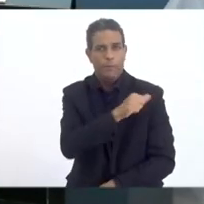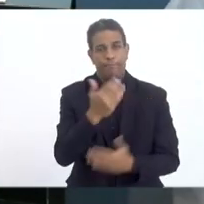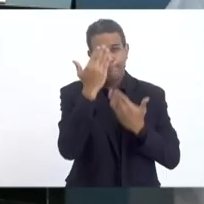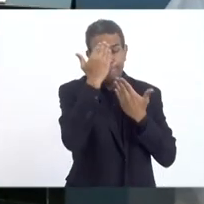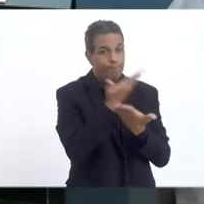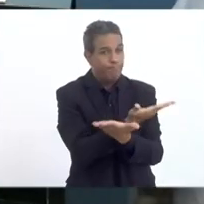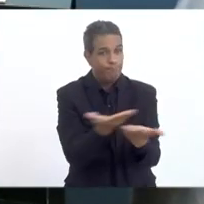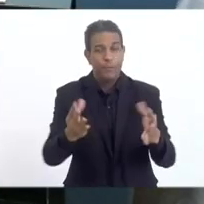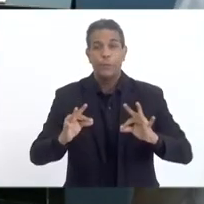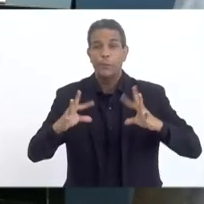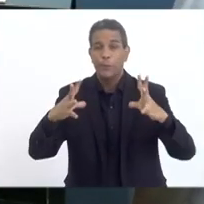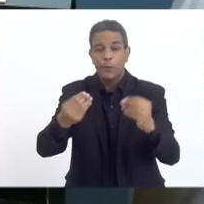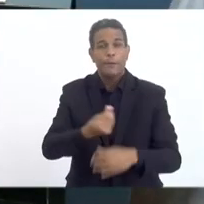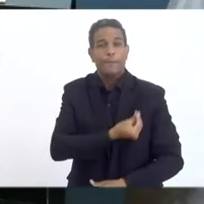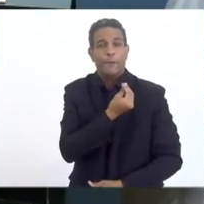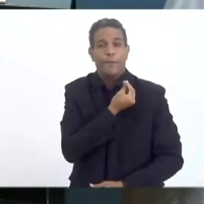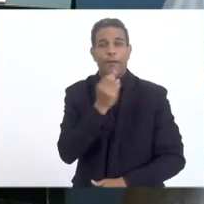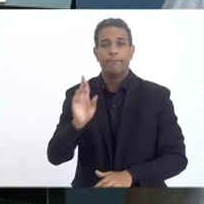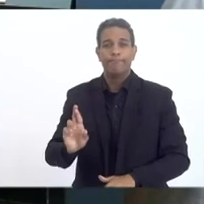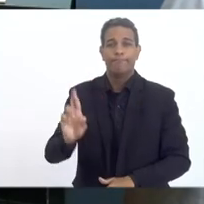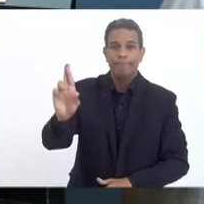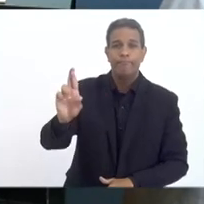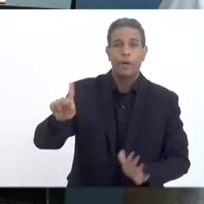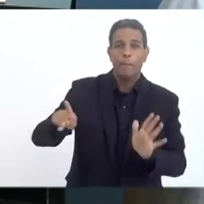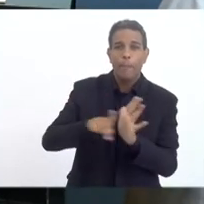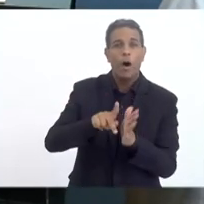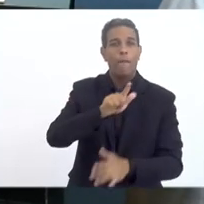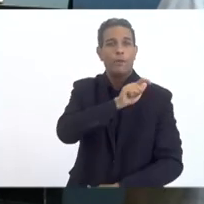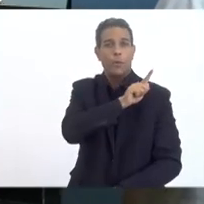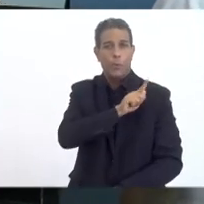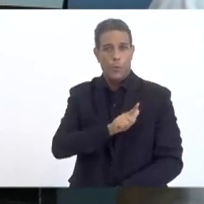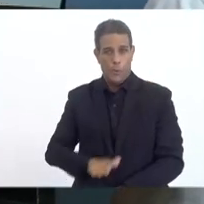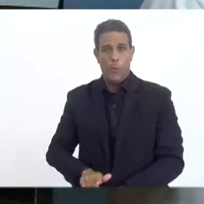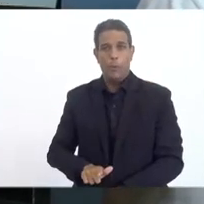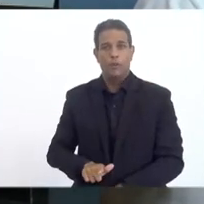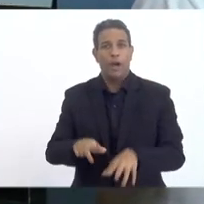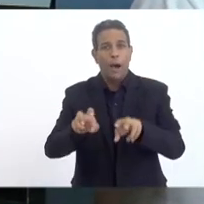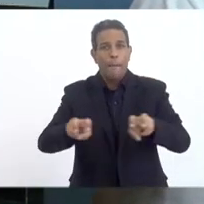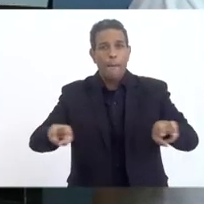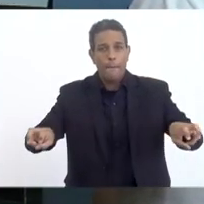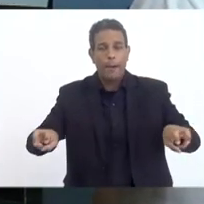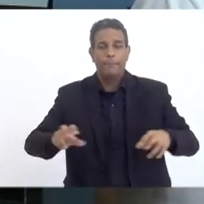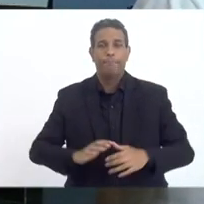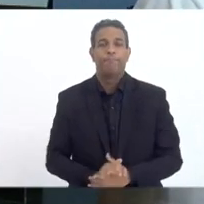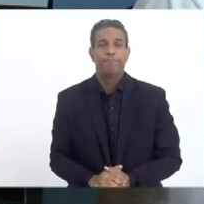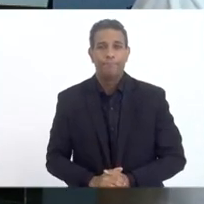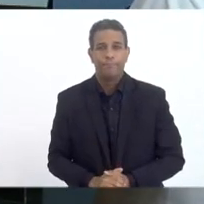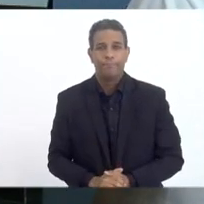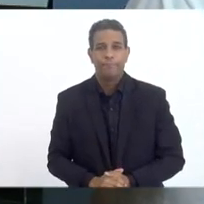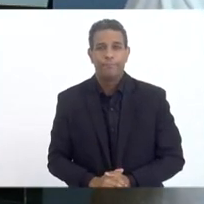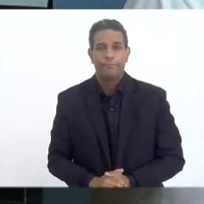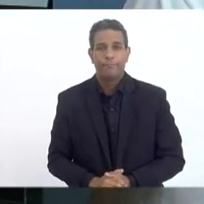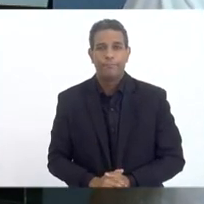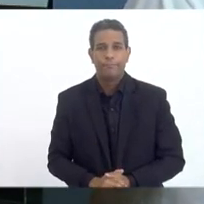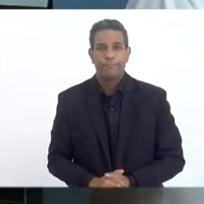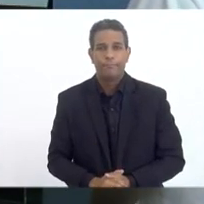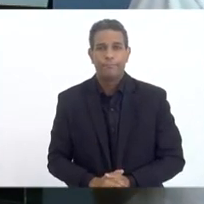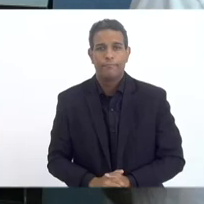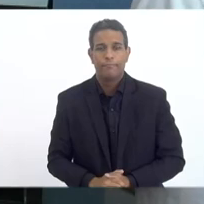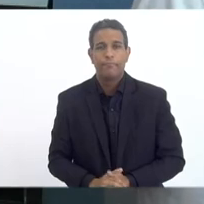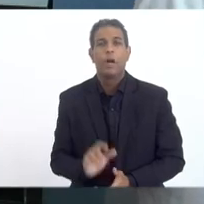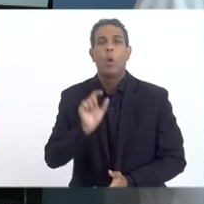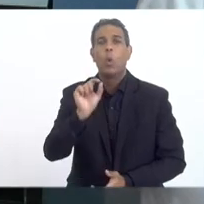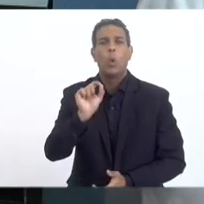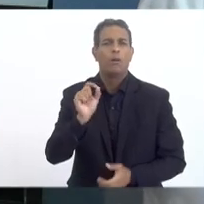agradeço a participação das representações do governo que estão aqui à mesa hoje. Pode passar, por favor. Eu